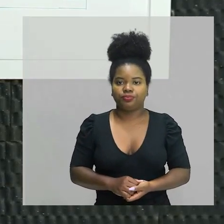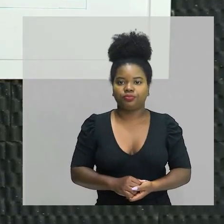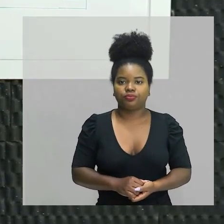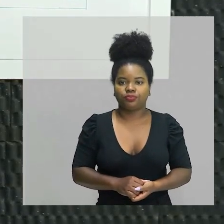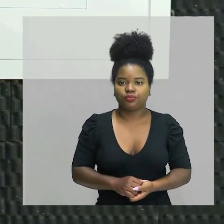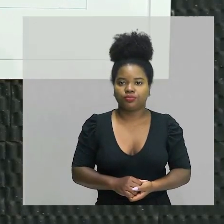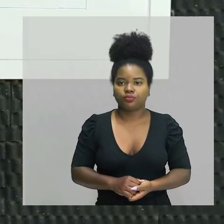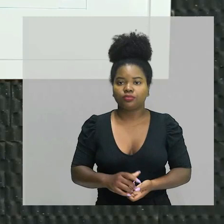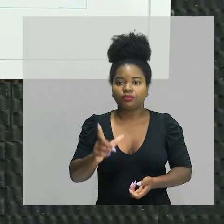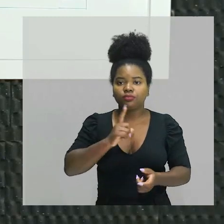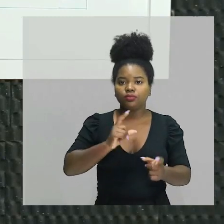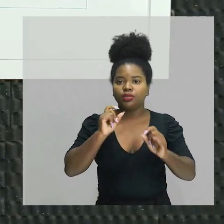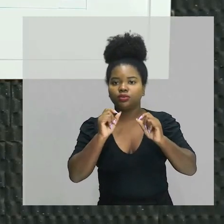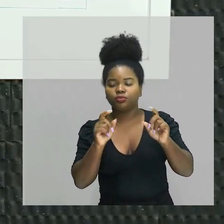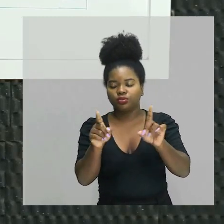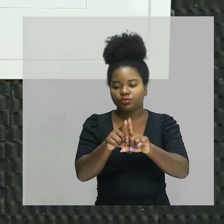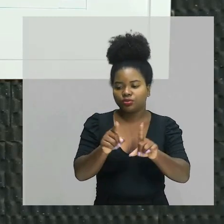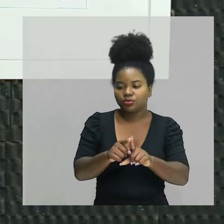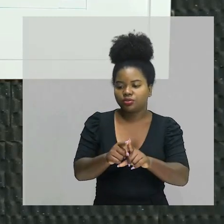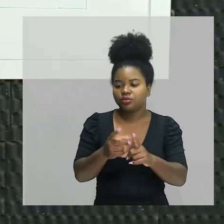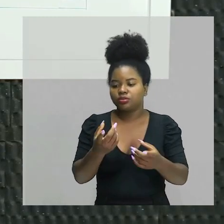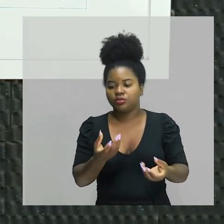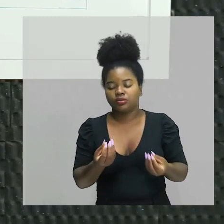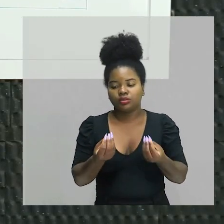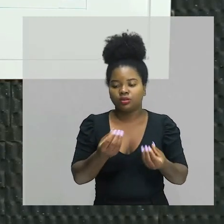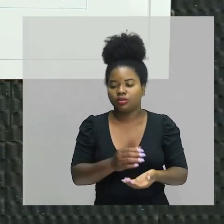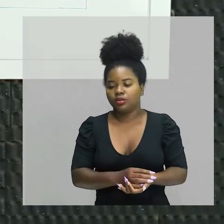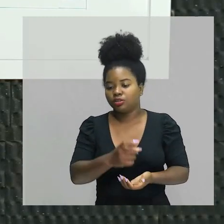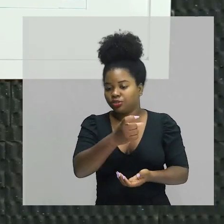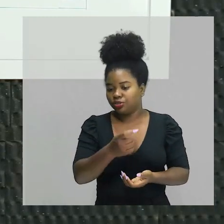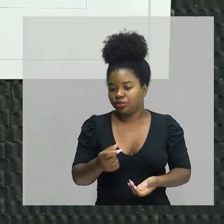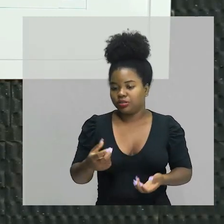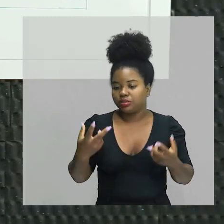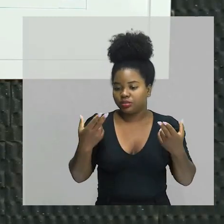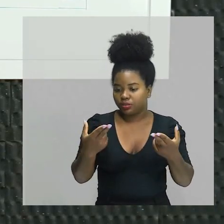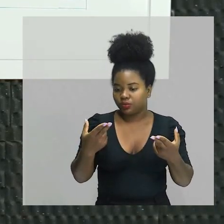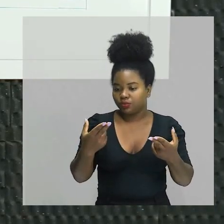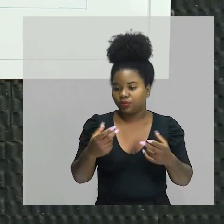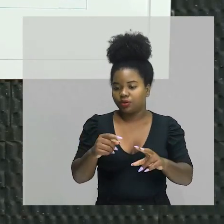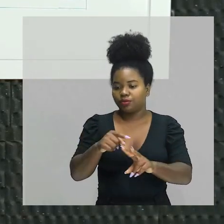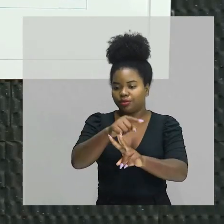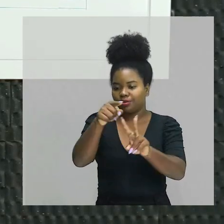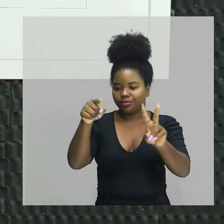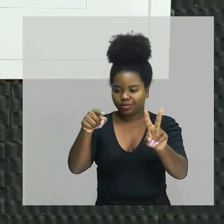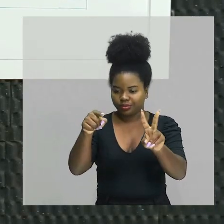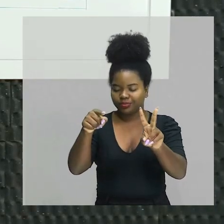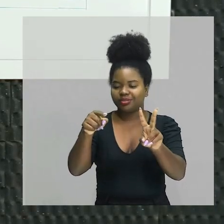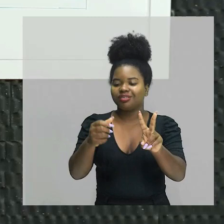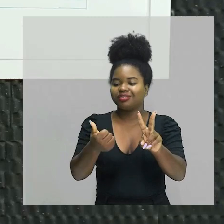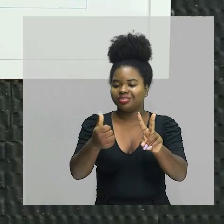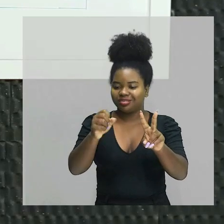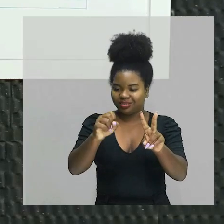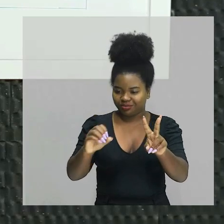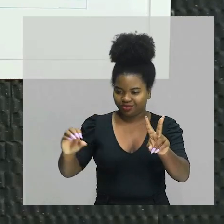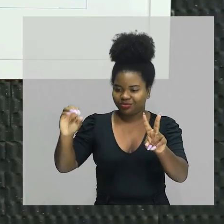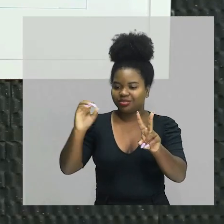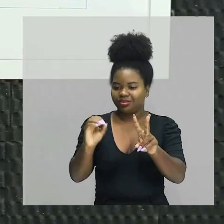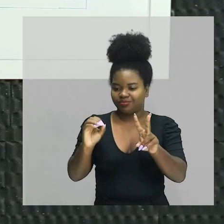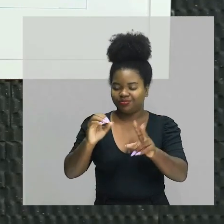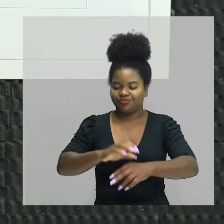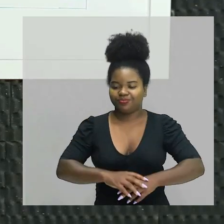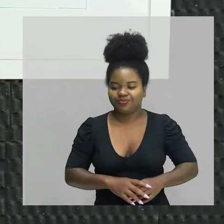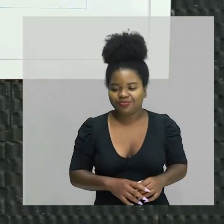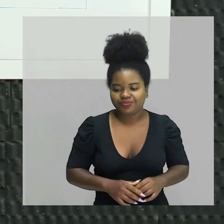ok? Aí você tem x igual a raiz quadrada de 180,